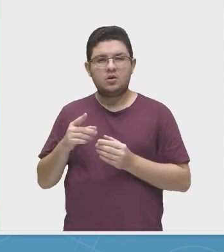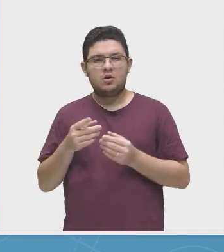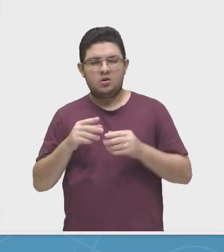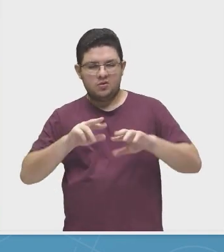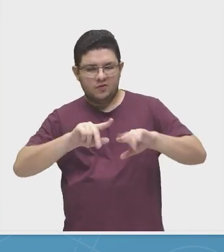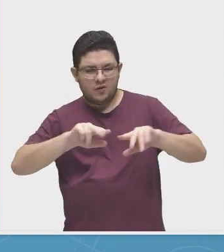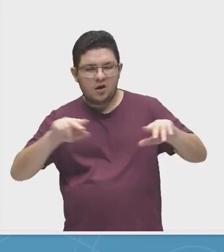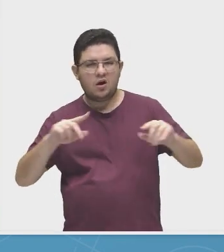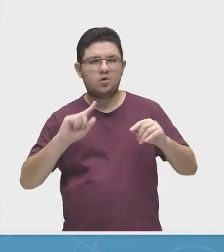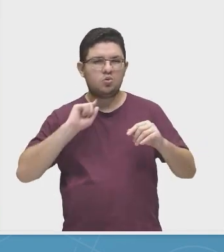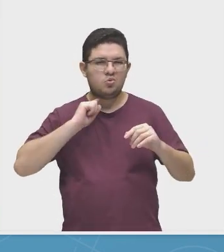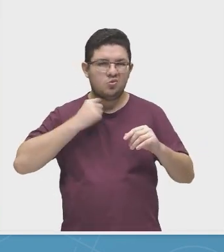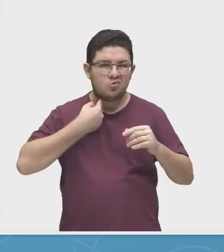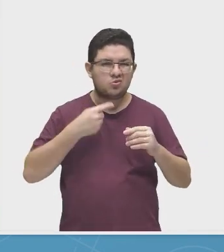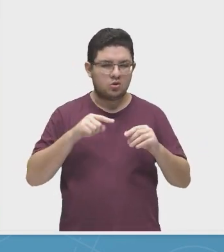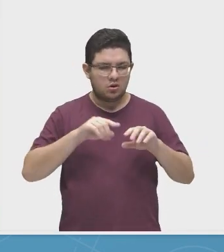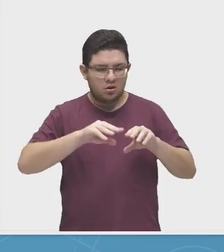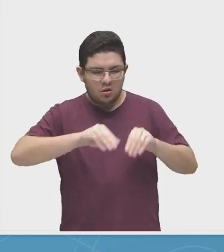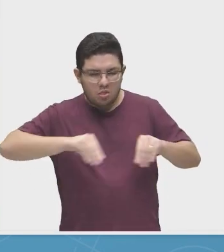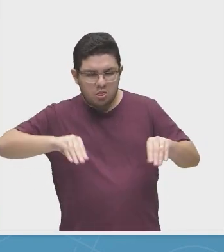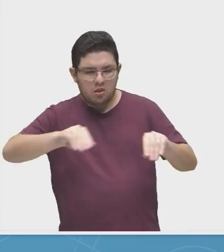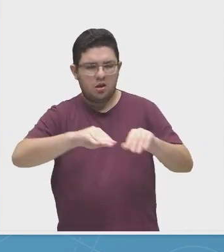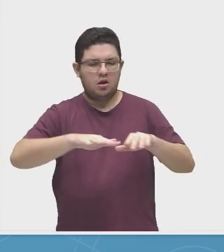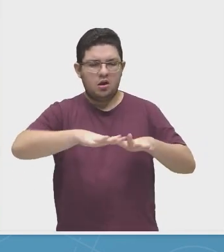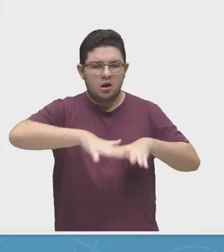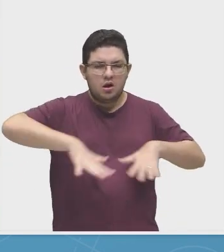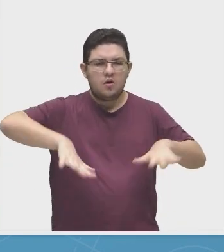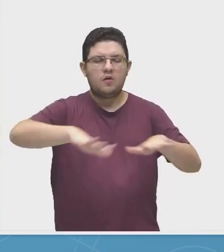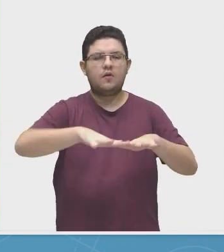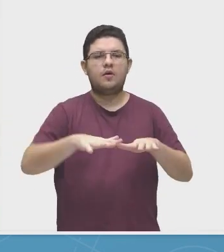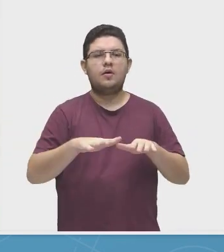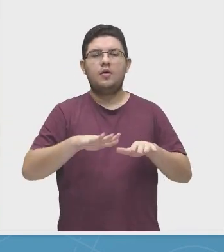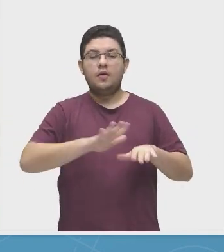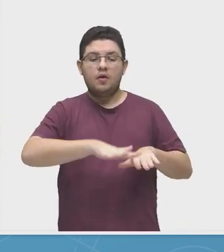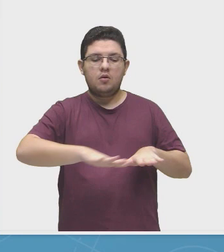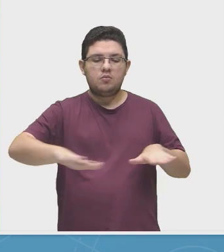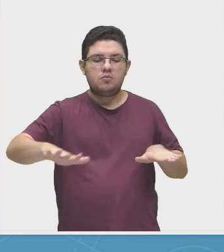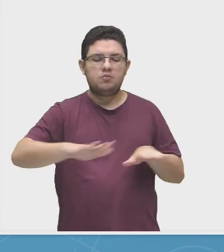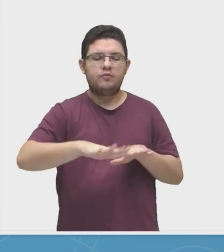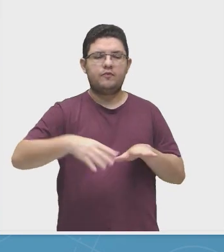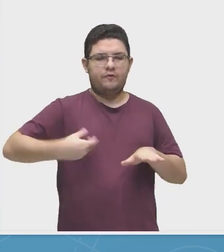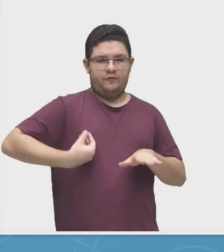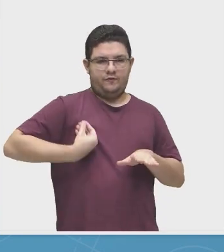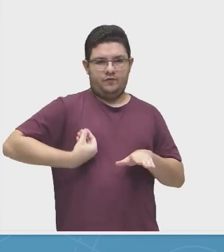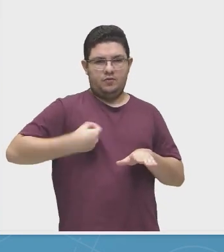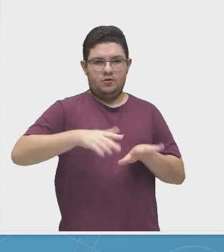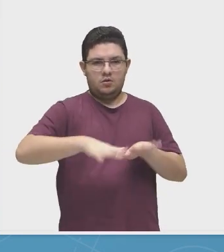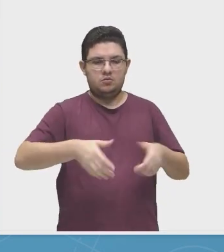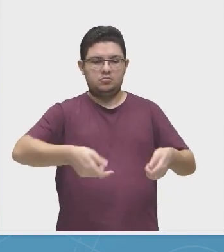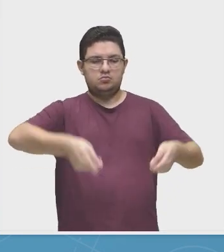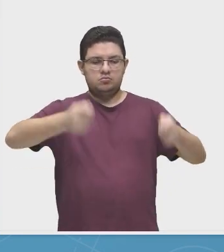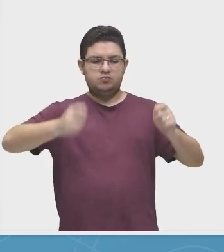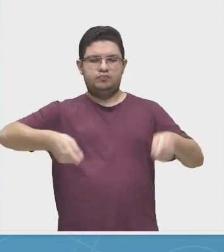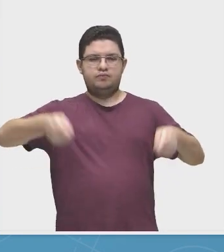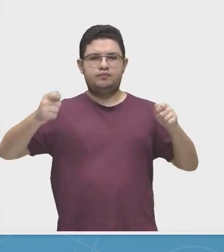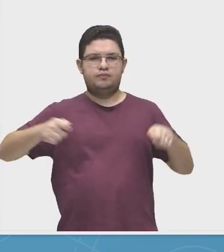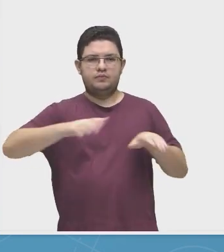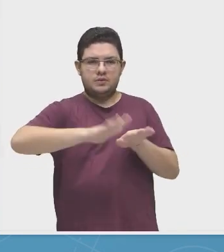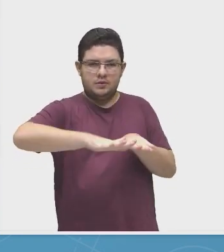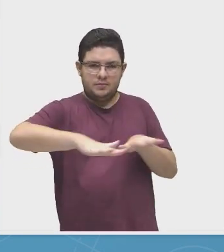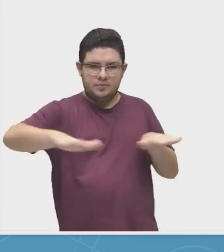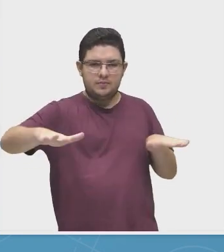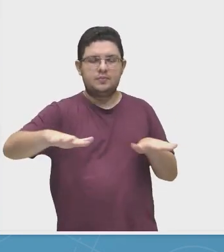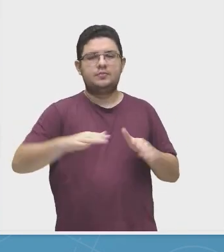né, e micro-organismos ali vivem nos carpês, né? Então, fungi, dust